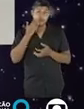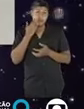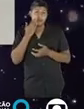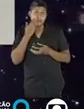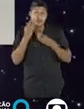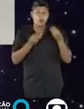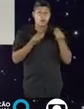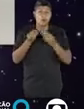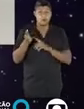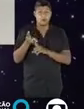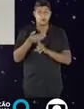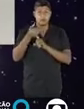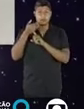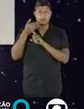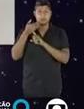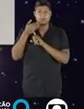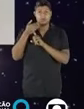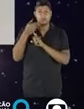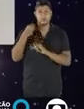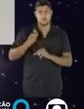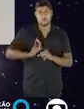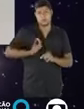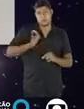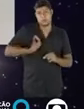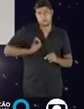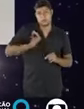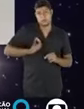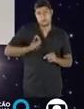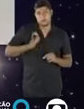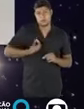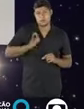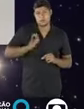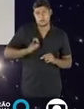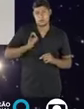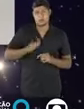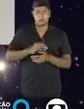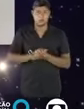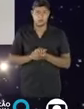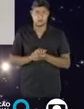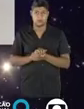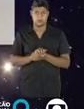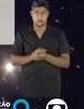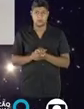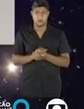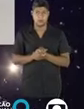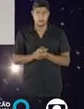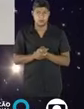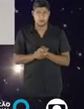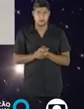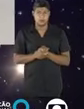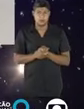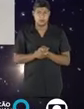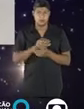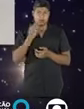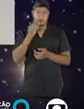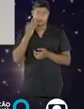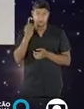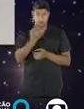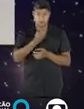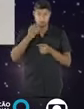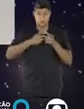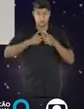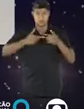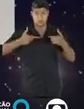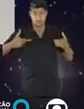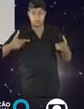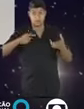que a tecnologia que você está trabalhando, que você está desenvolvendo, pode ajudar neste sentido, né? De a gente poder ampliar